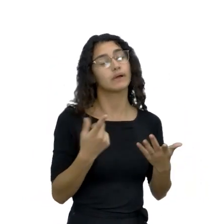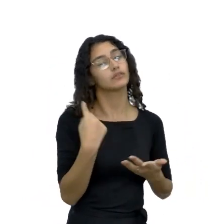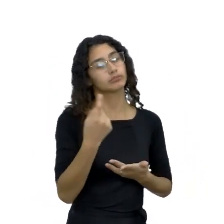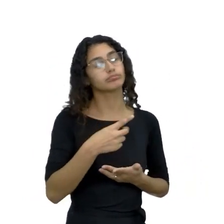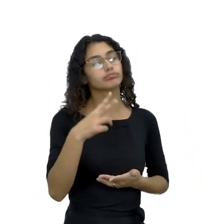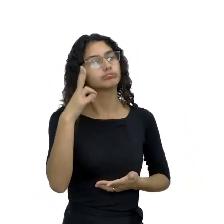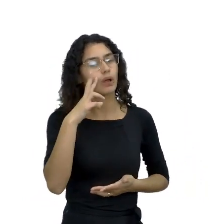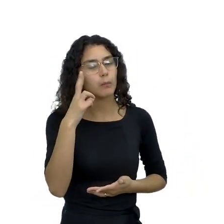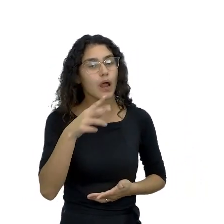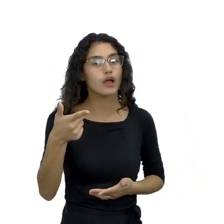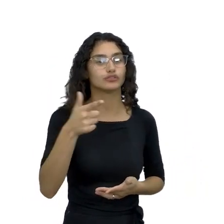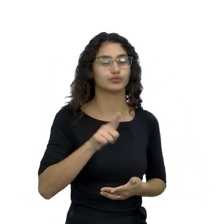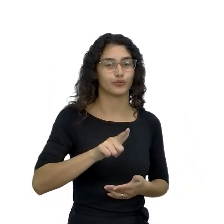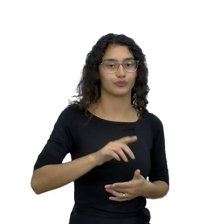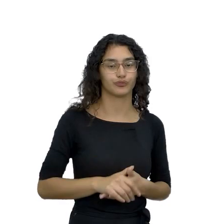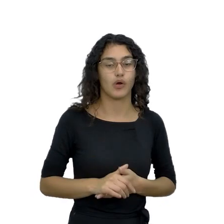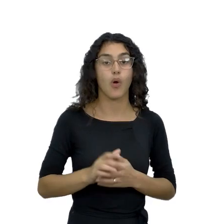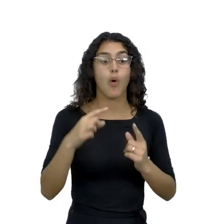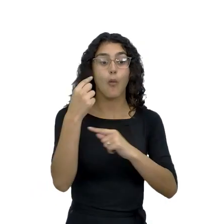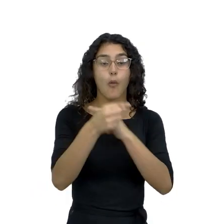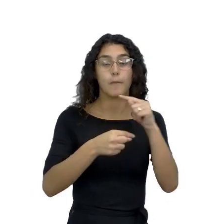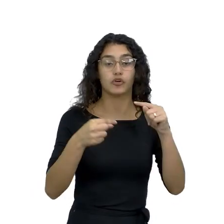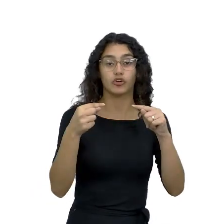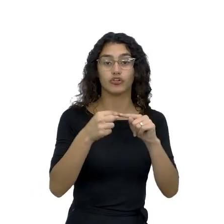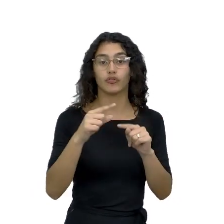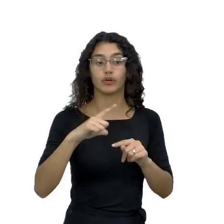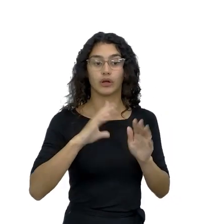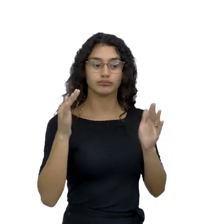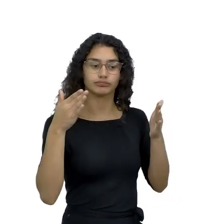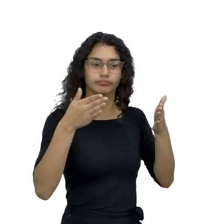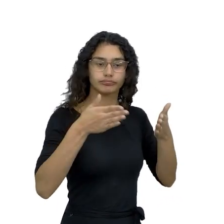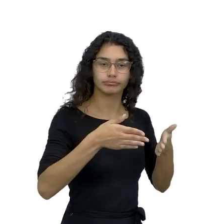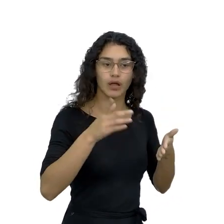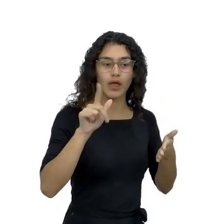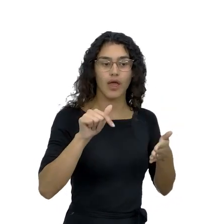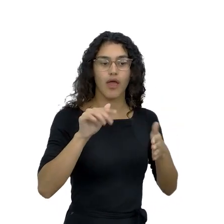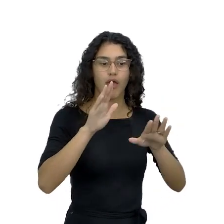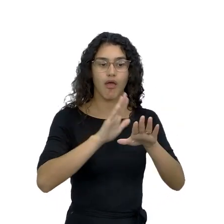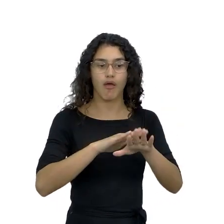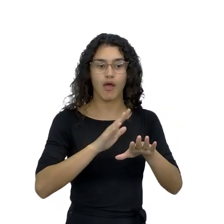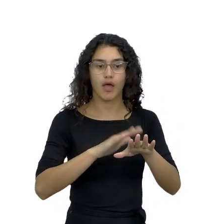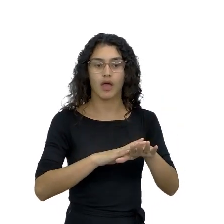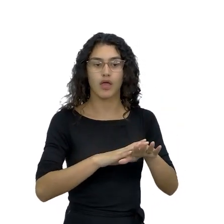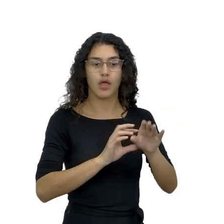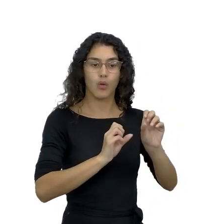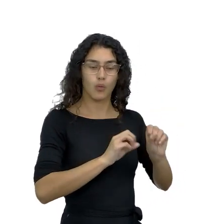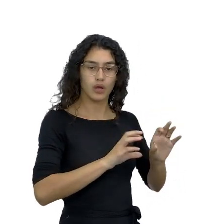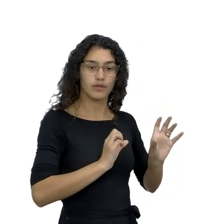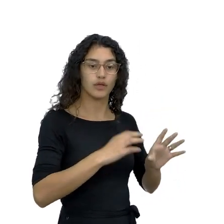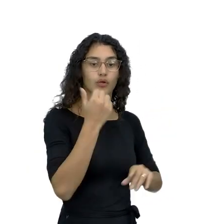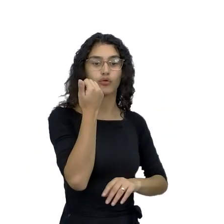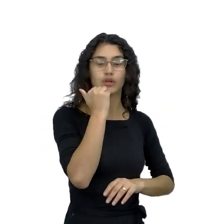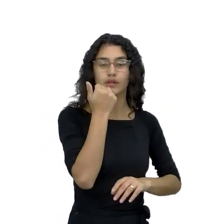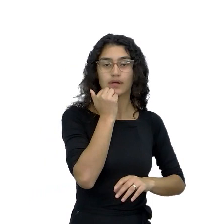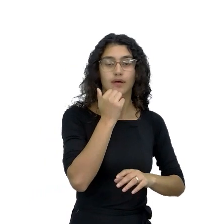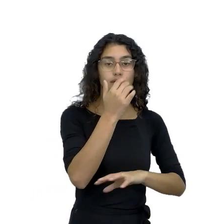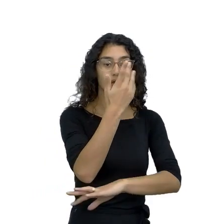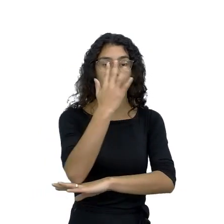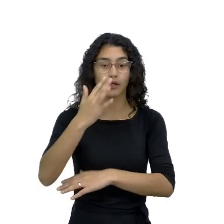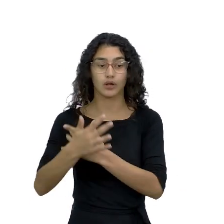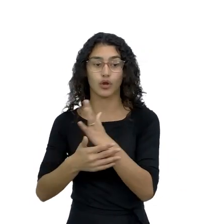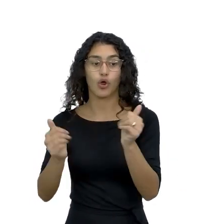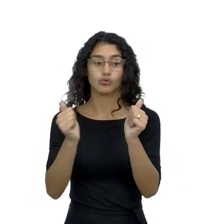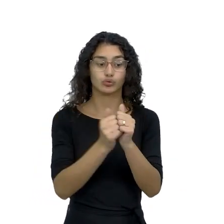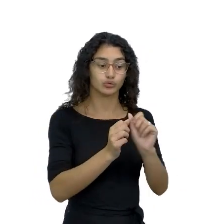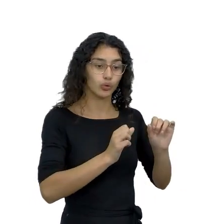vai relembrar aqui. O objetivo específico é articular o ensino de ciências da natureza com